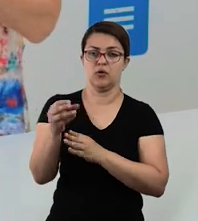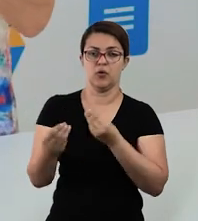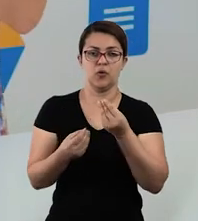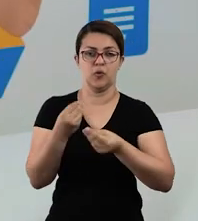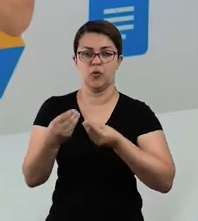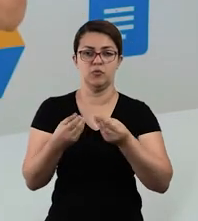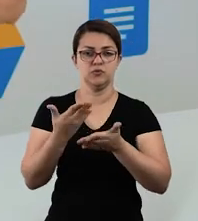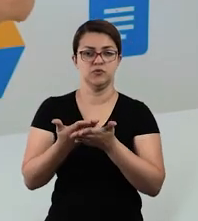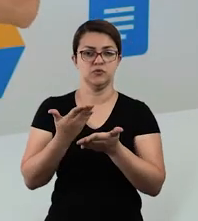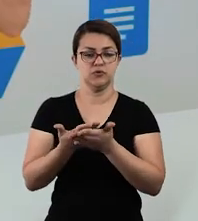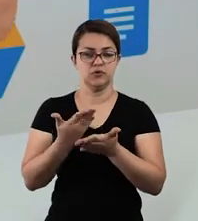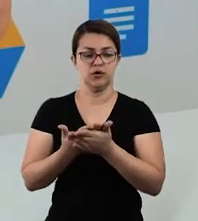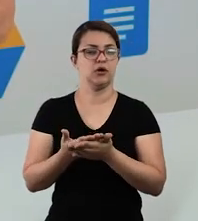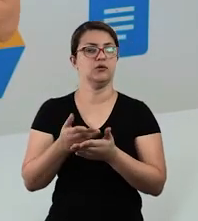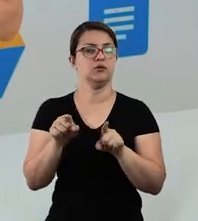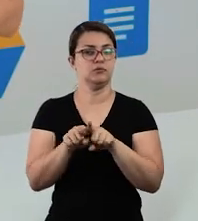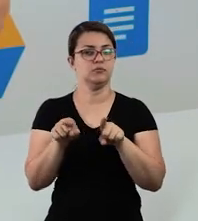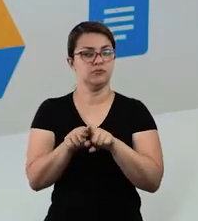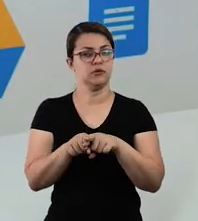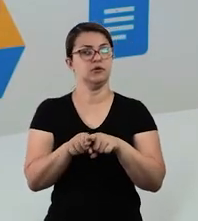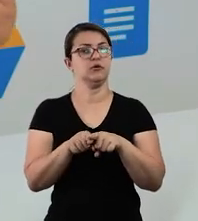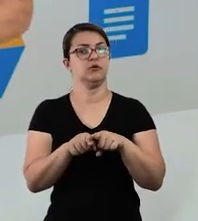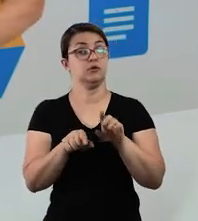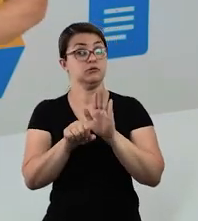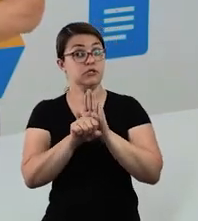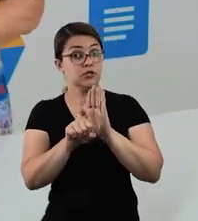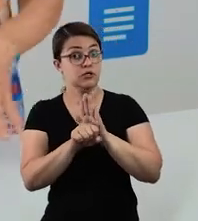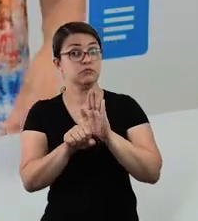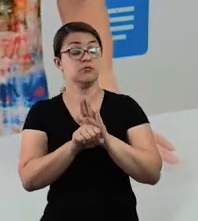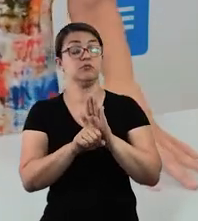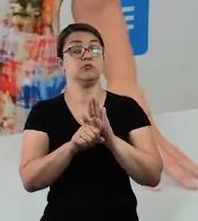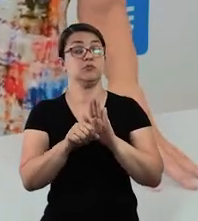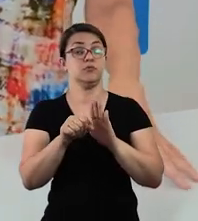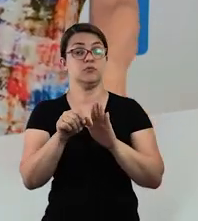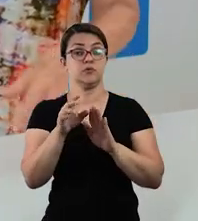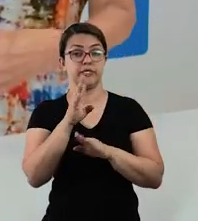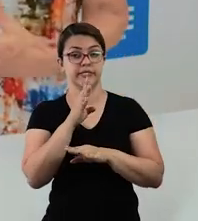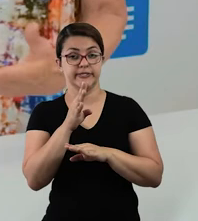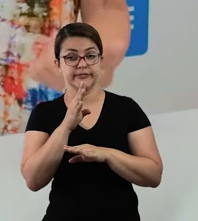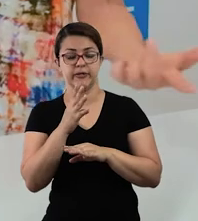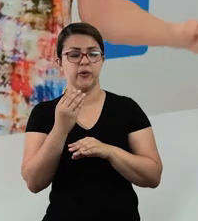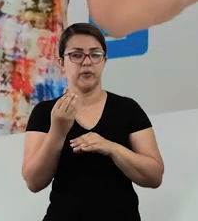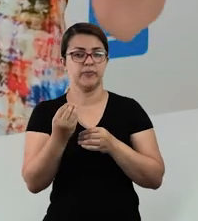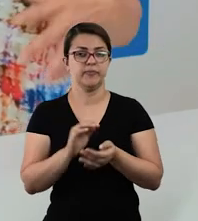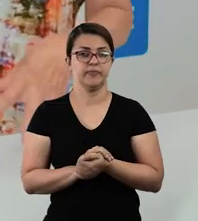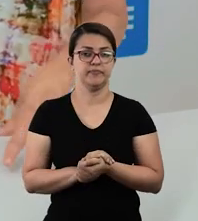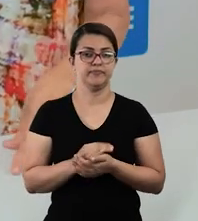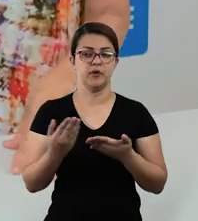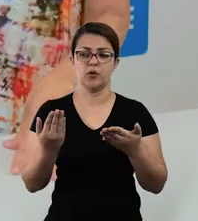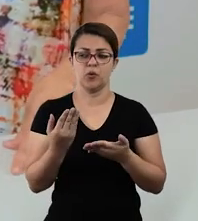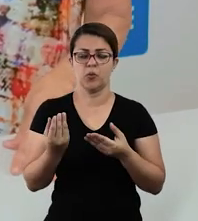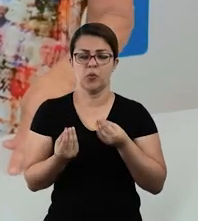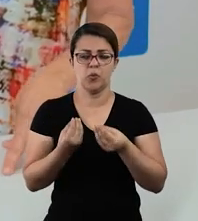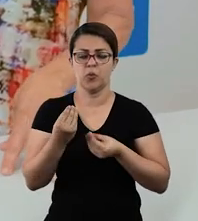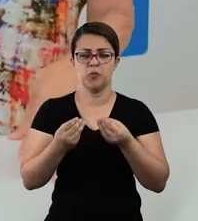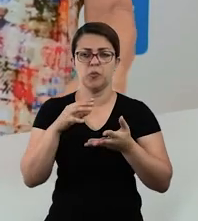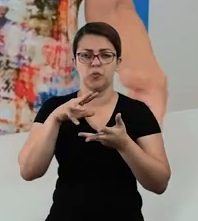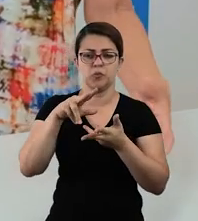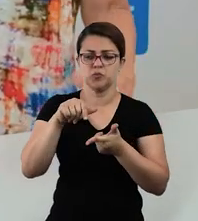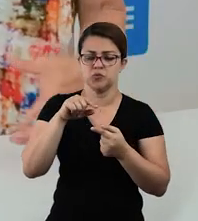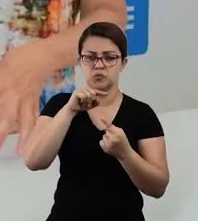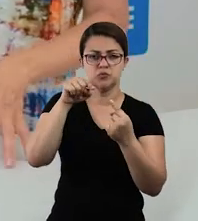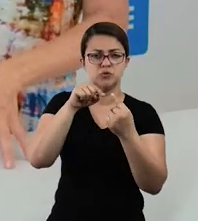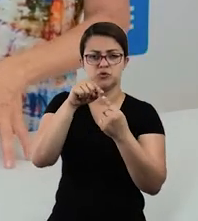você estudar e conhecer mais, você vai responder as questões. Como seria o mundo se todos esses objetivos